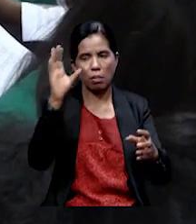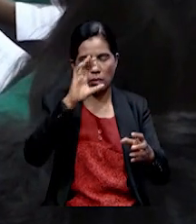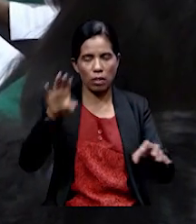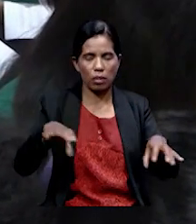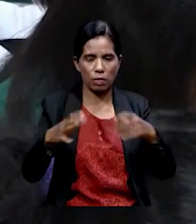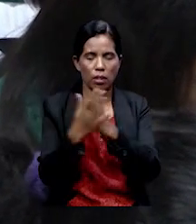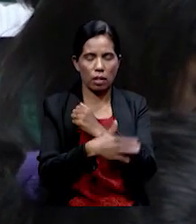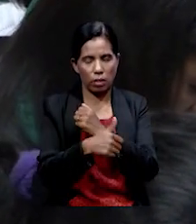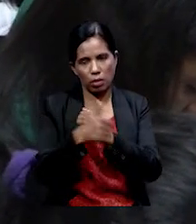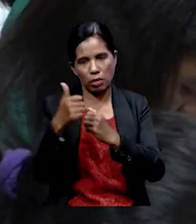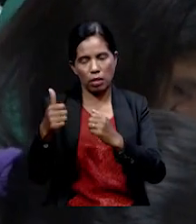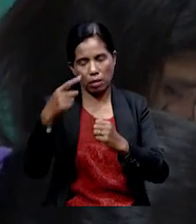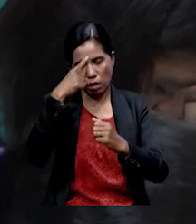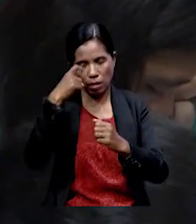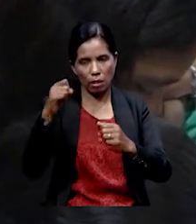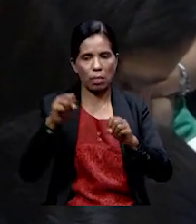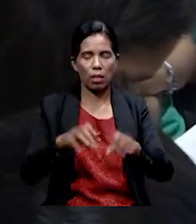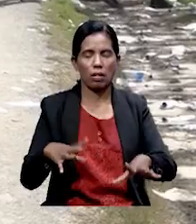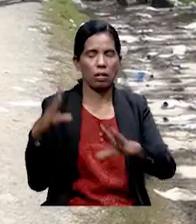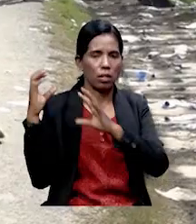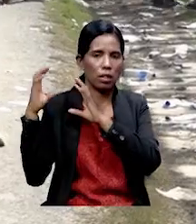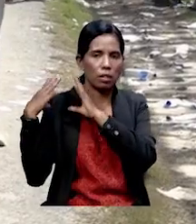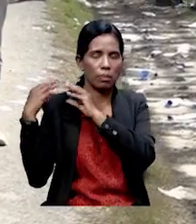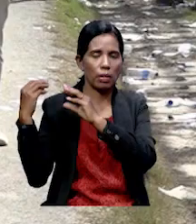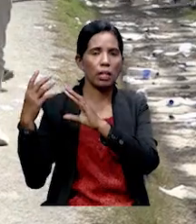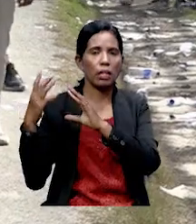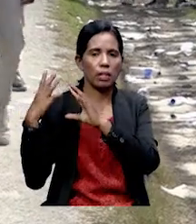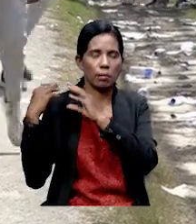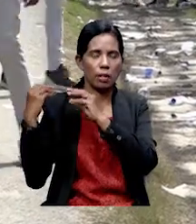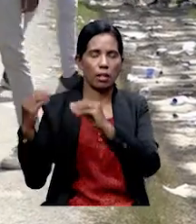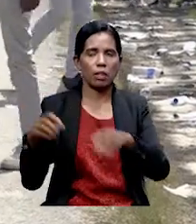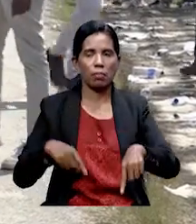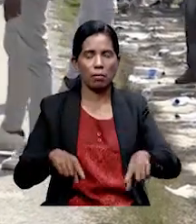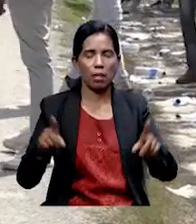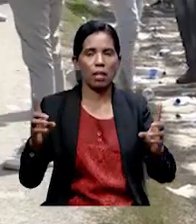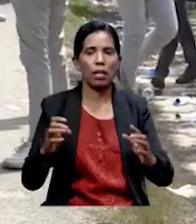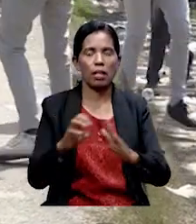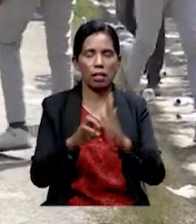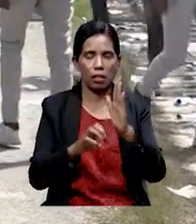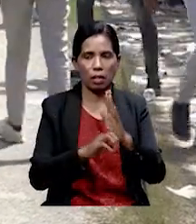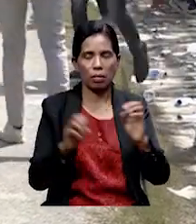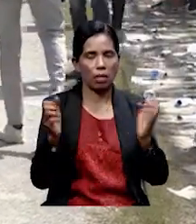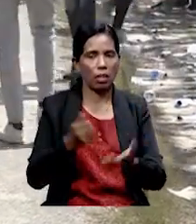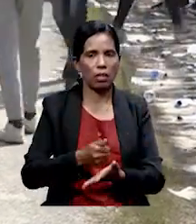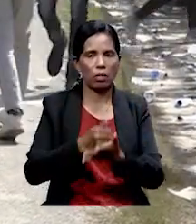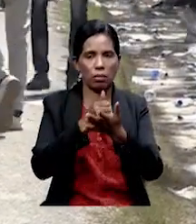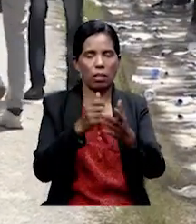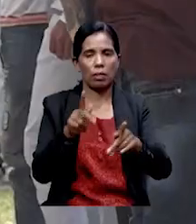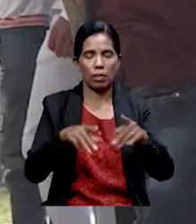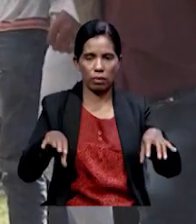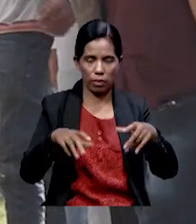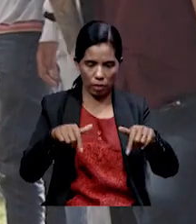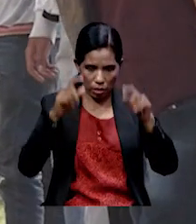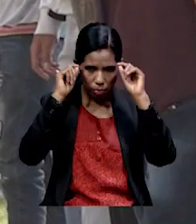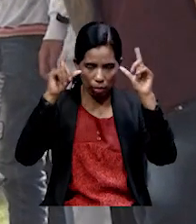estrangeiro tamba la con esperança ba estado nebe la consegue resolve problema de desemprego iha Timor Leste. E tem